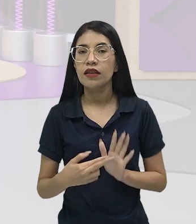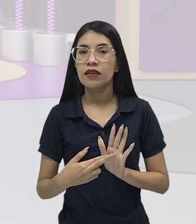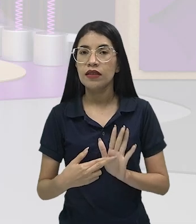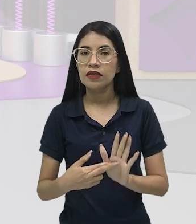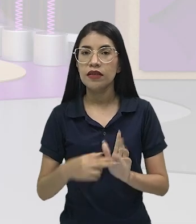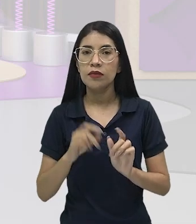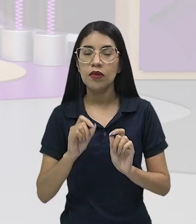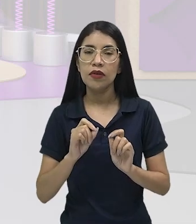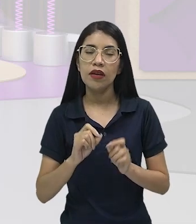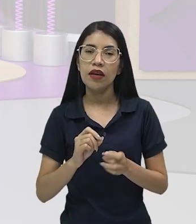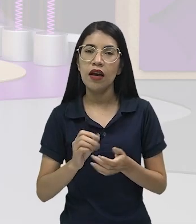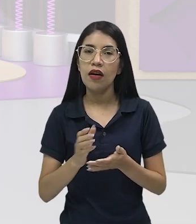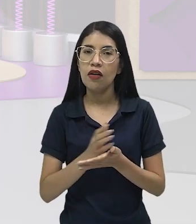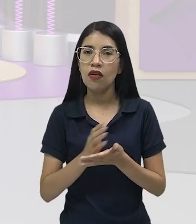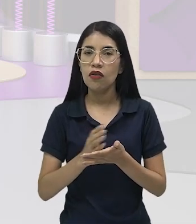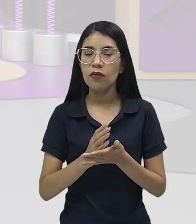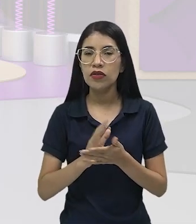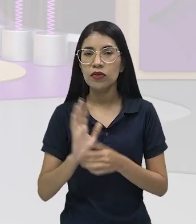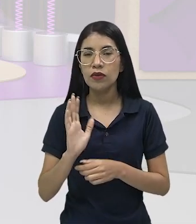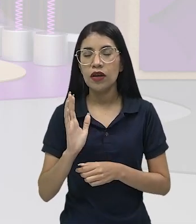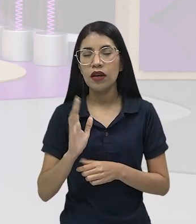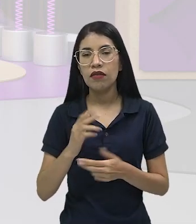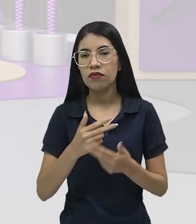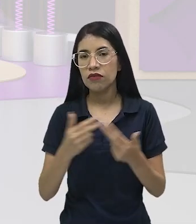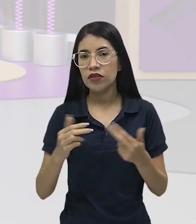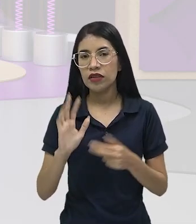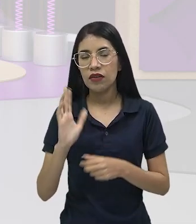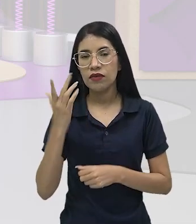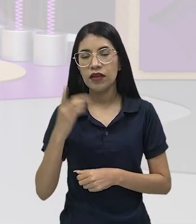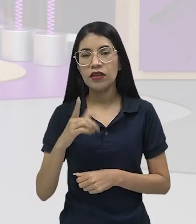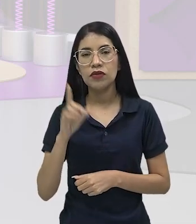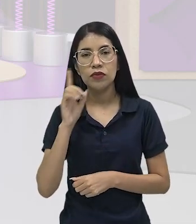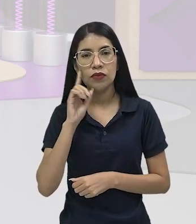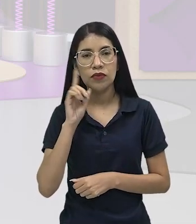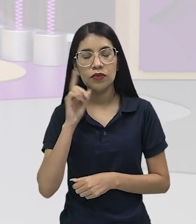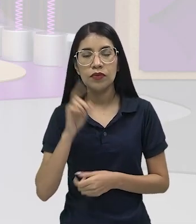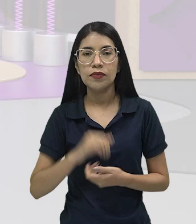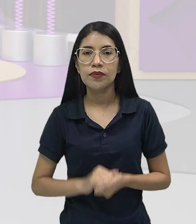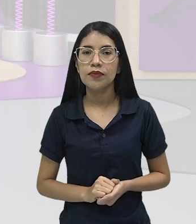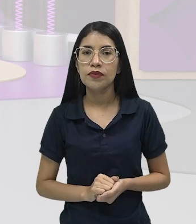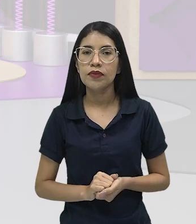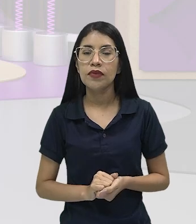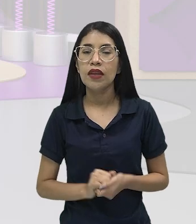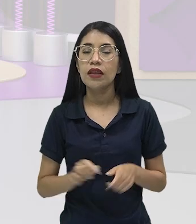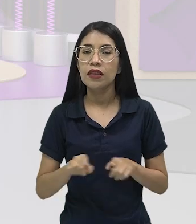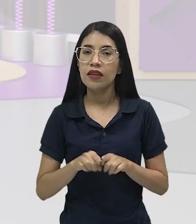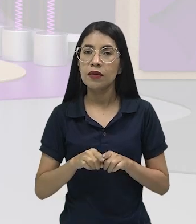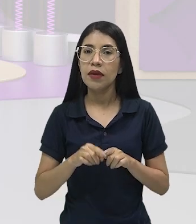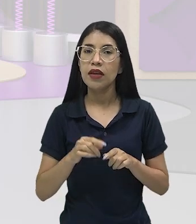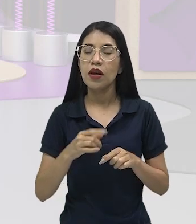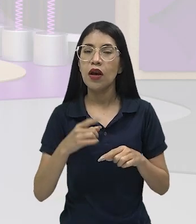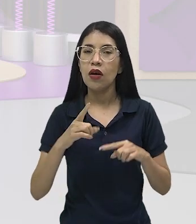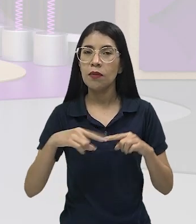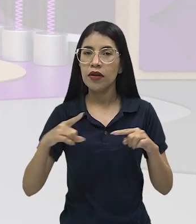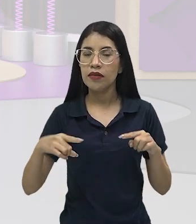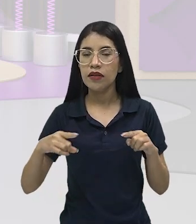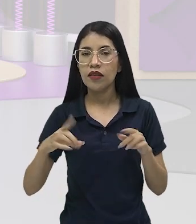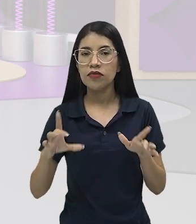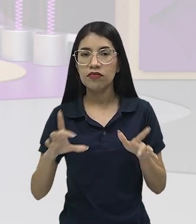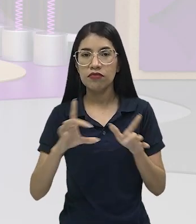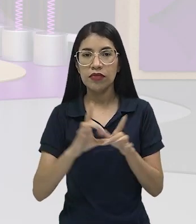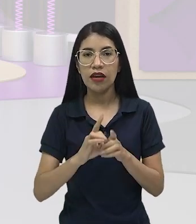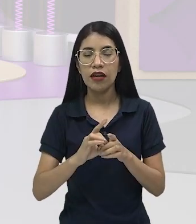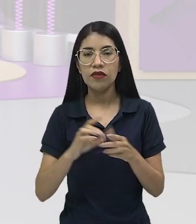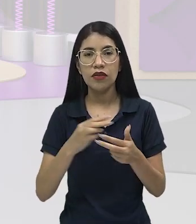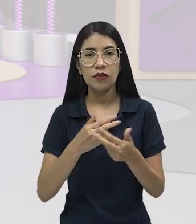determinadas situações do nosso dia a dia, envolvendo coisas e objetos ligados a essas